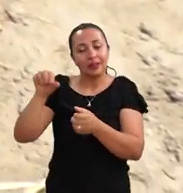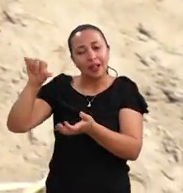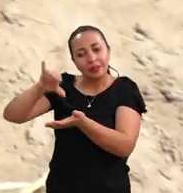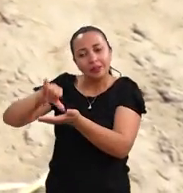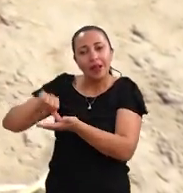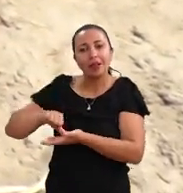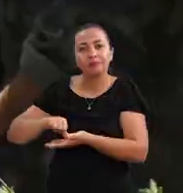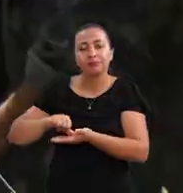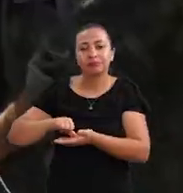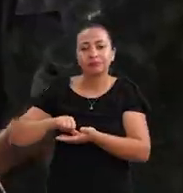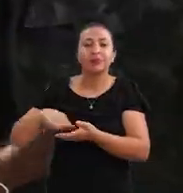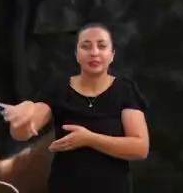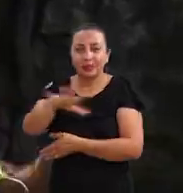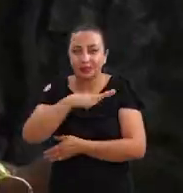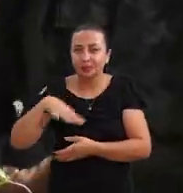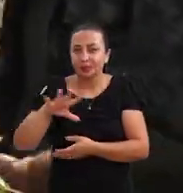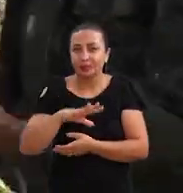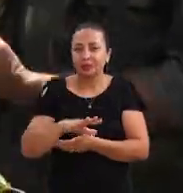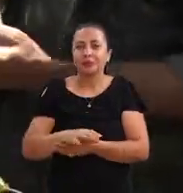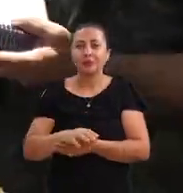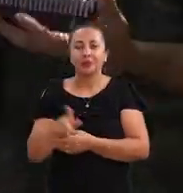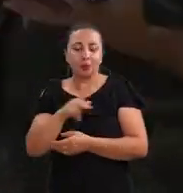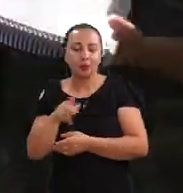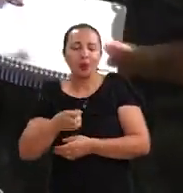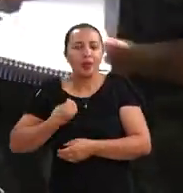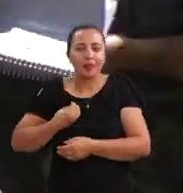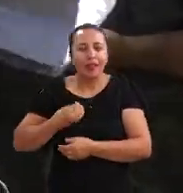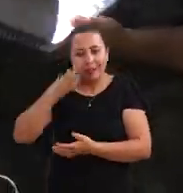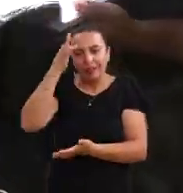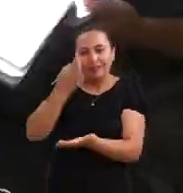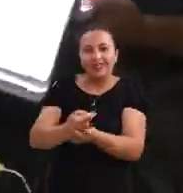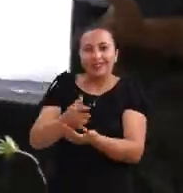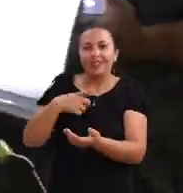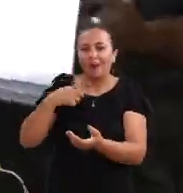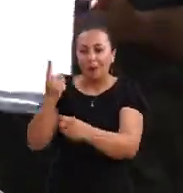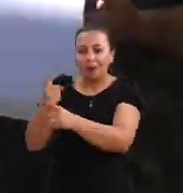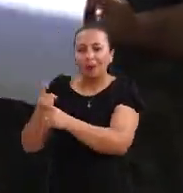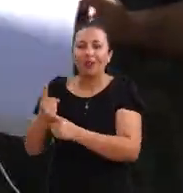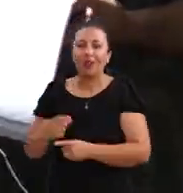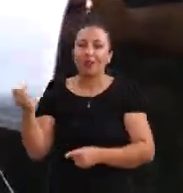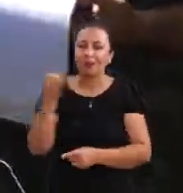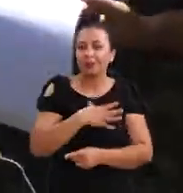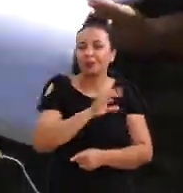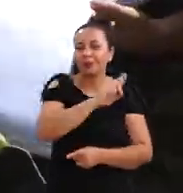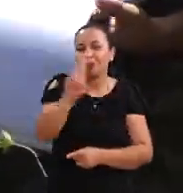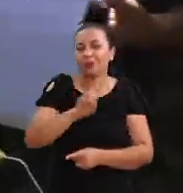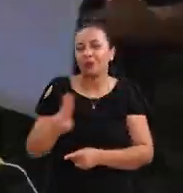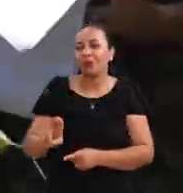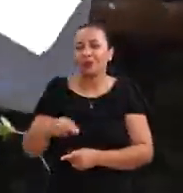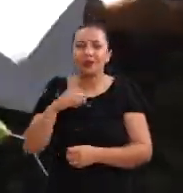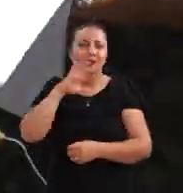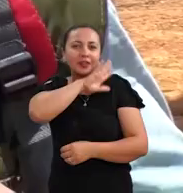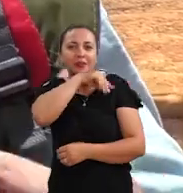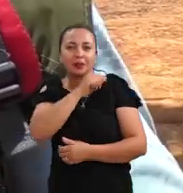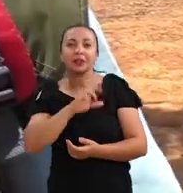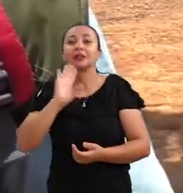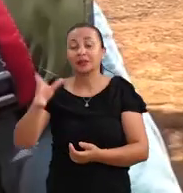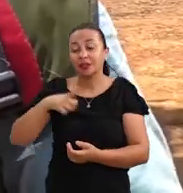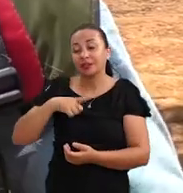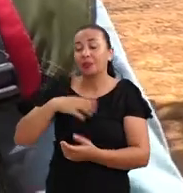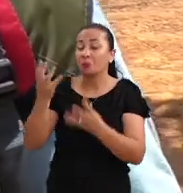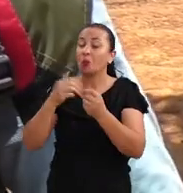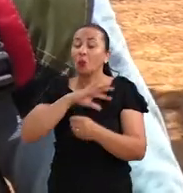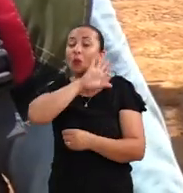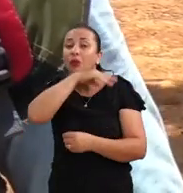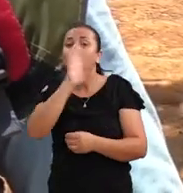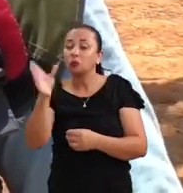região. O professor Gentil Filho está confiante com a possibilidade de encontrar novas espécies. Mesmo muitas espécies